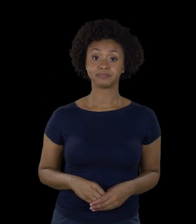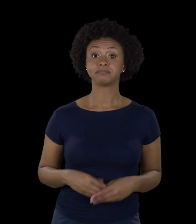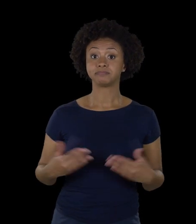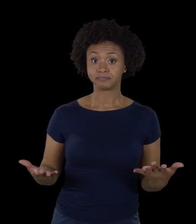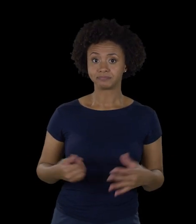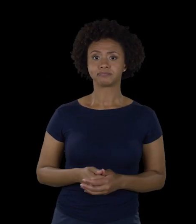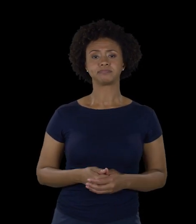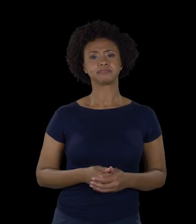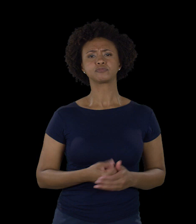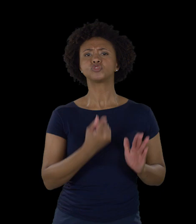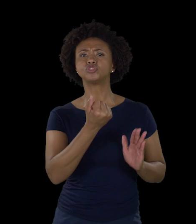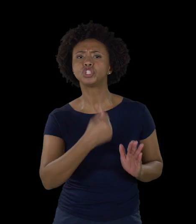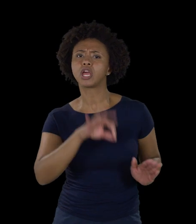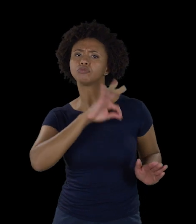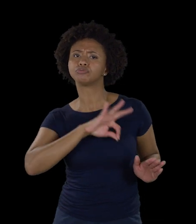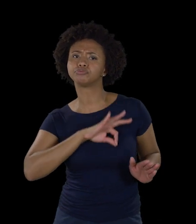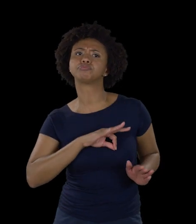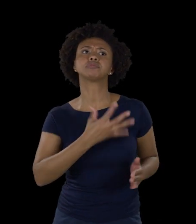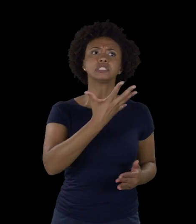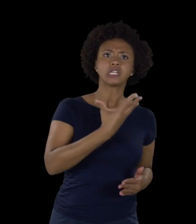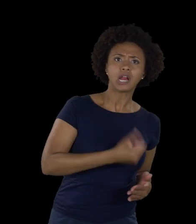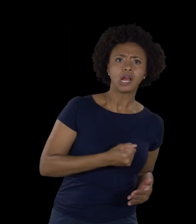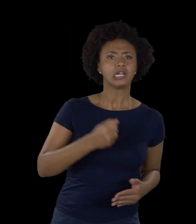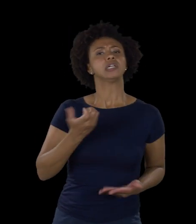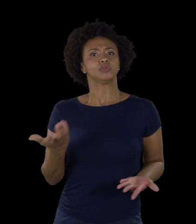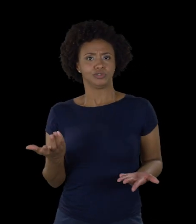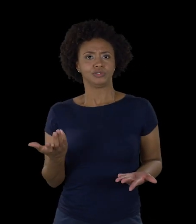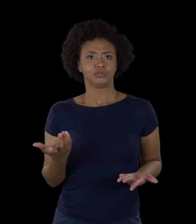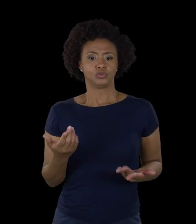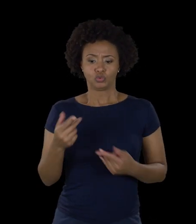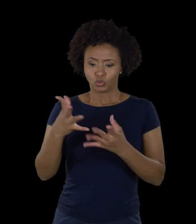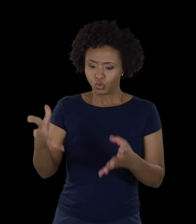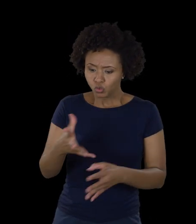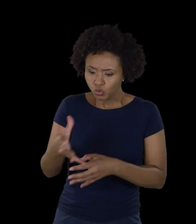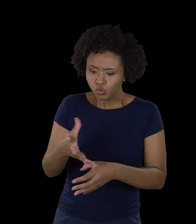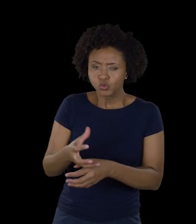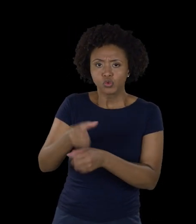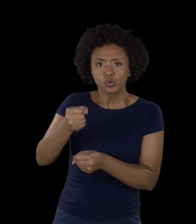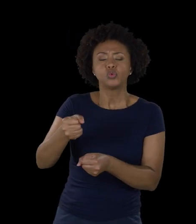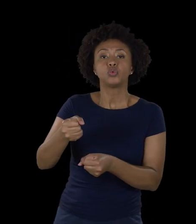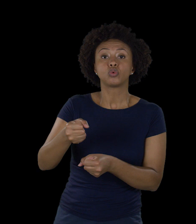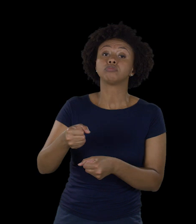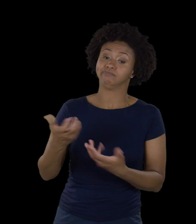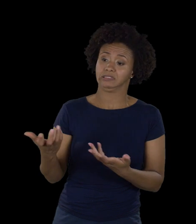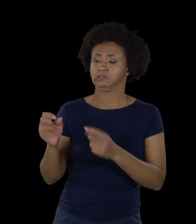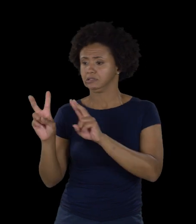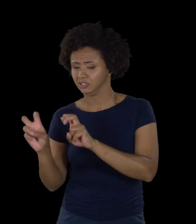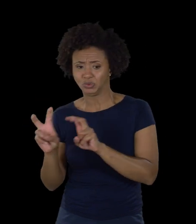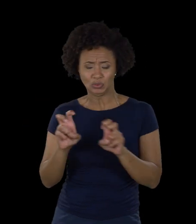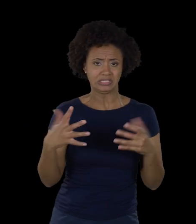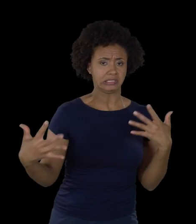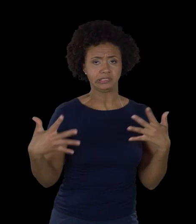Receita, despesa, lucro, salário, remuneração, todos são assuntos muito complexos e precisam